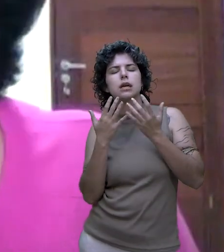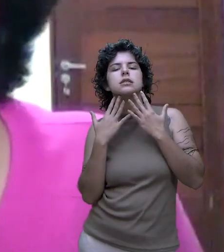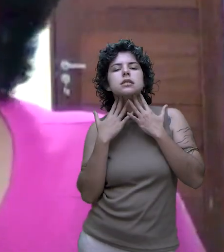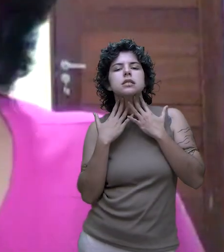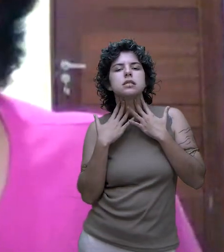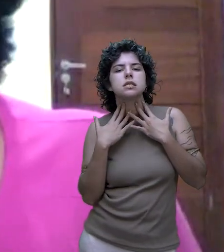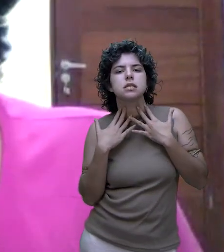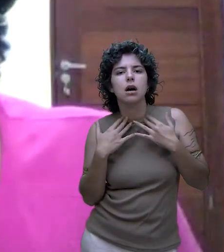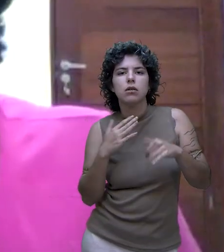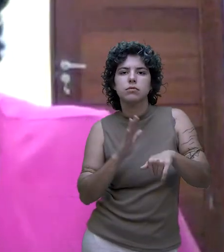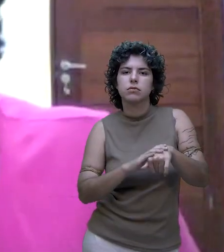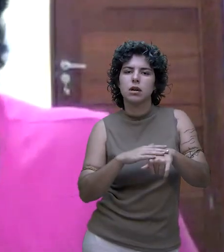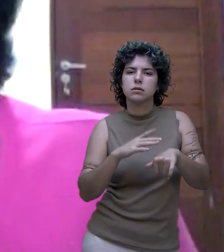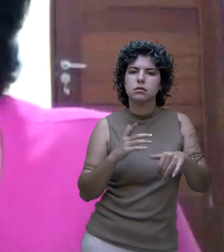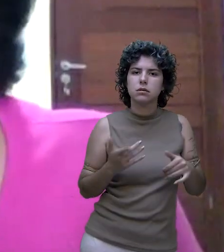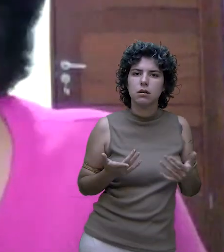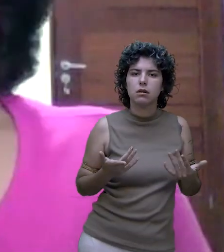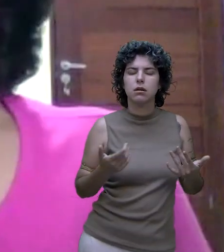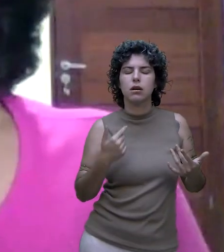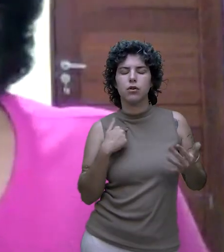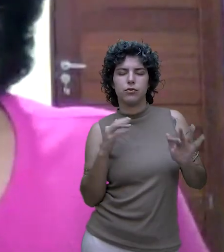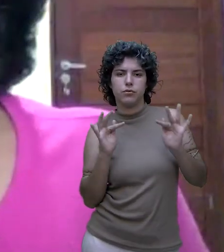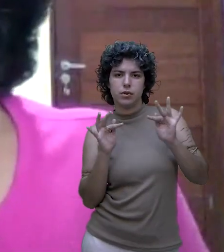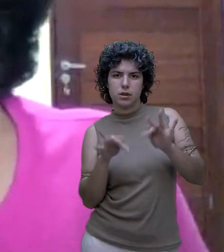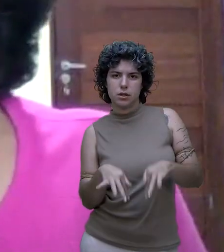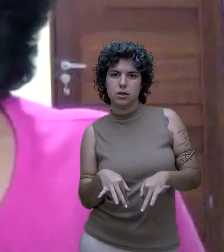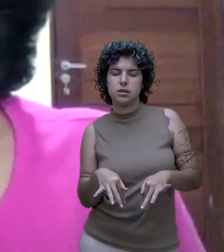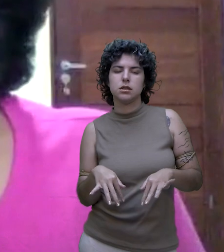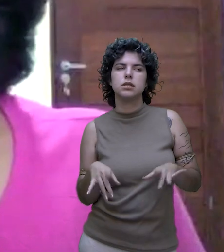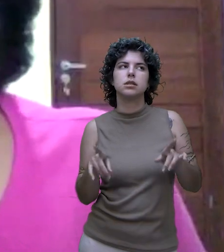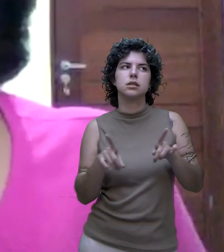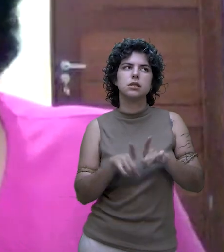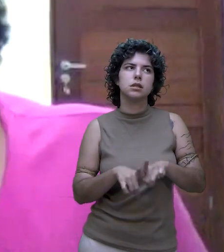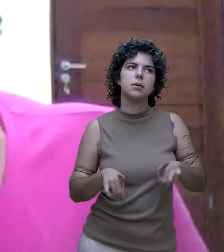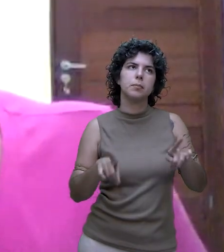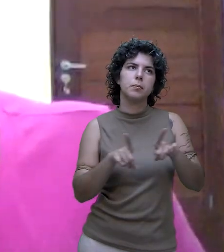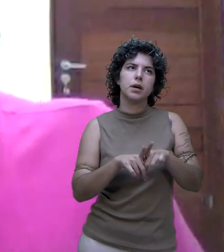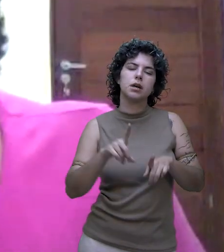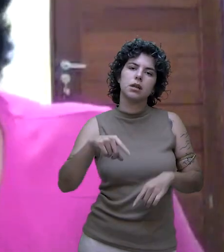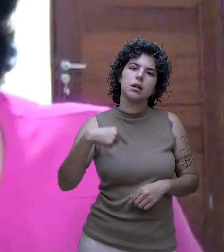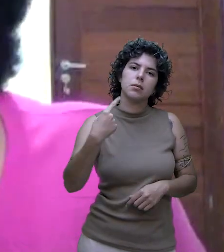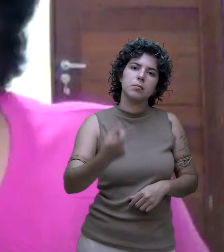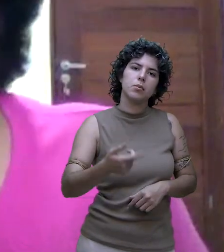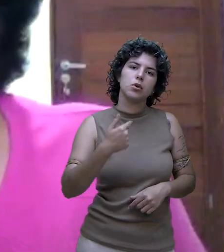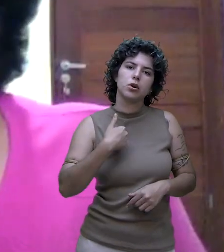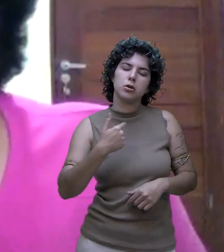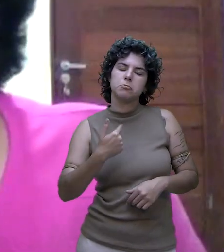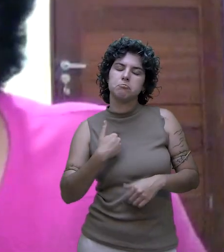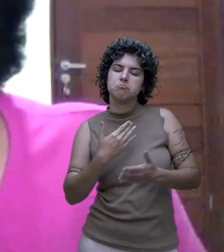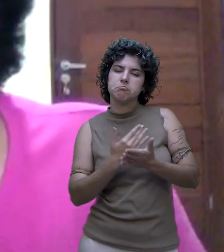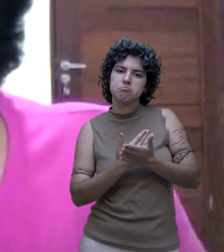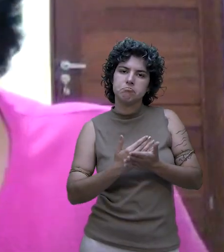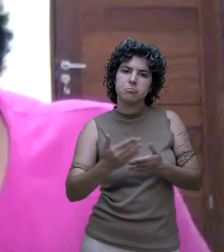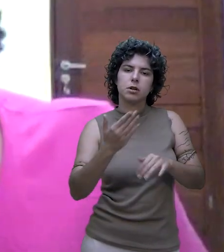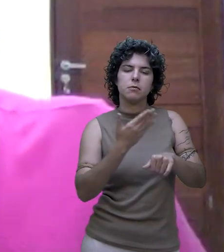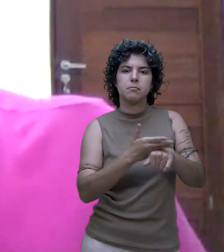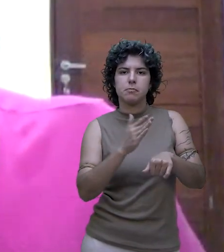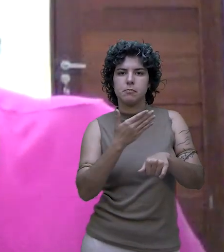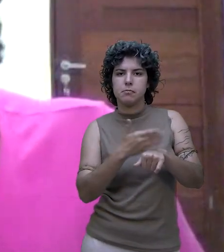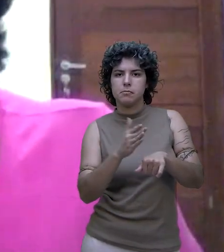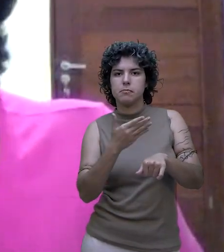muito incrível, então eu estou finalizando esse projeto, e aí eu vou começar os ensaios do